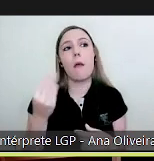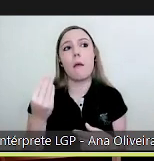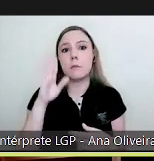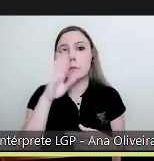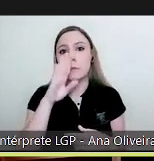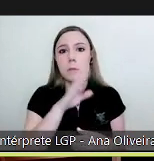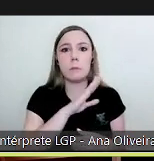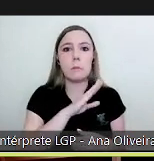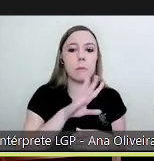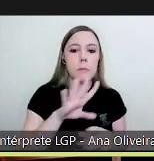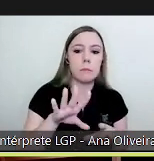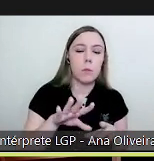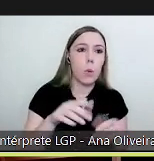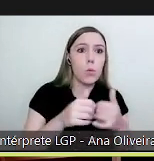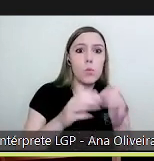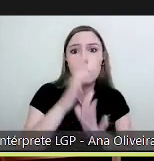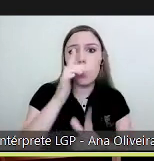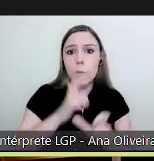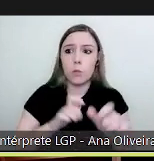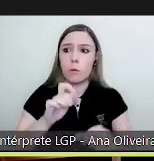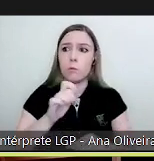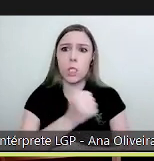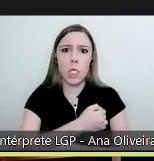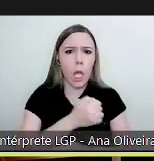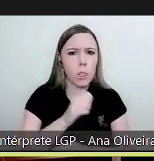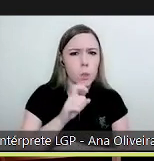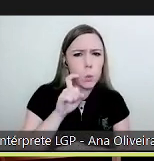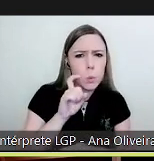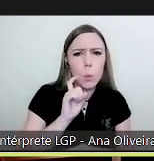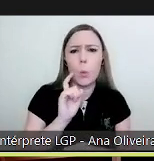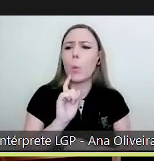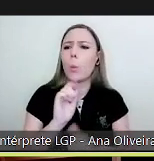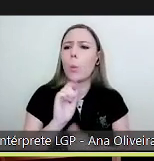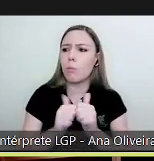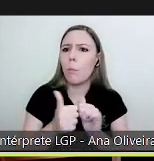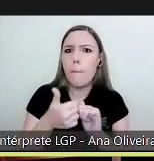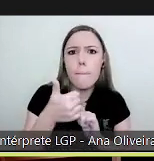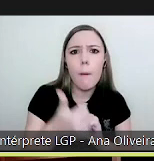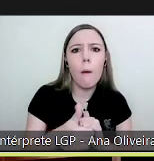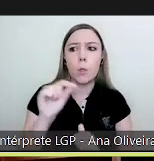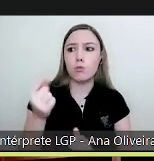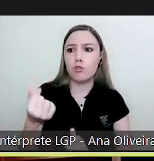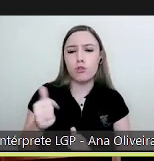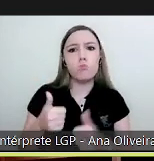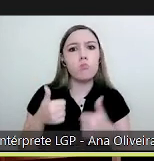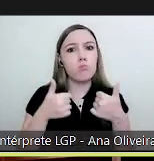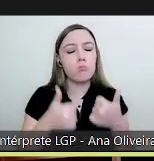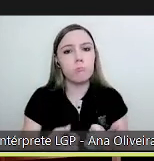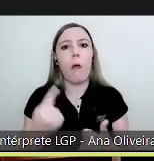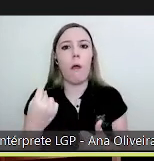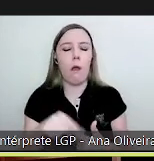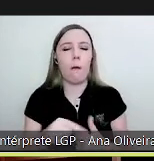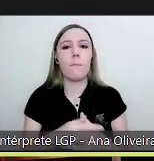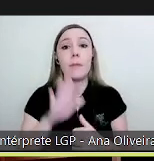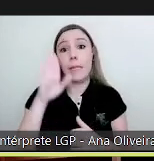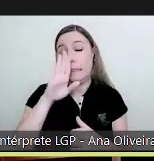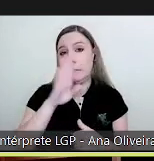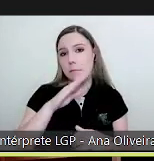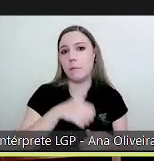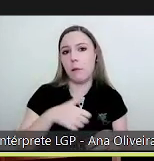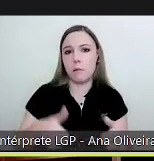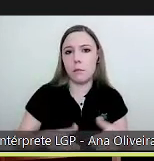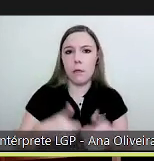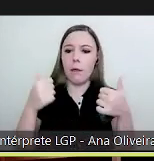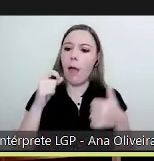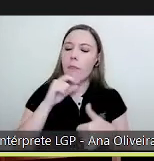de todos à habitação segura, adequada, a preço acessível. Se a cidade permitir que todos acedam